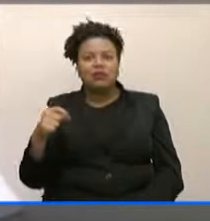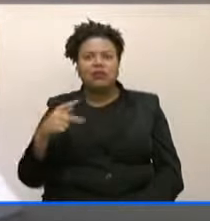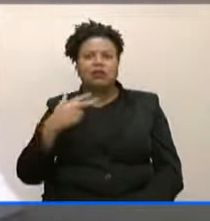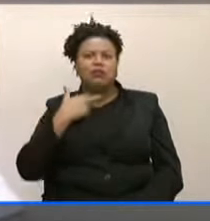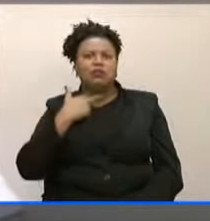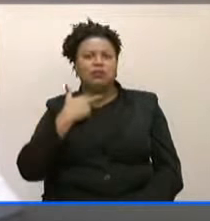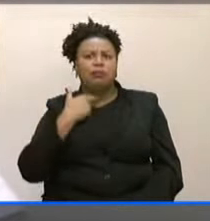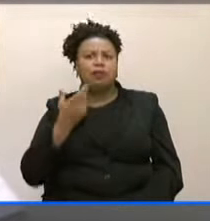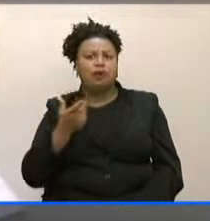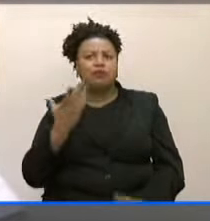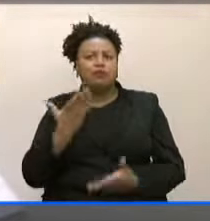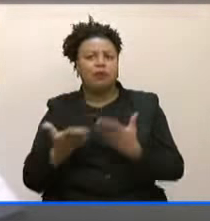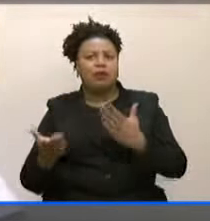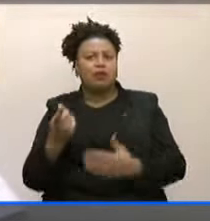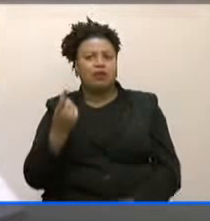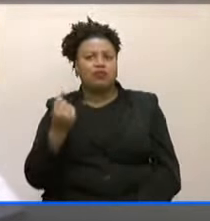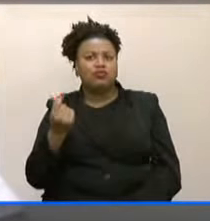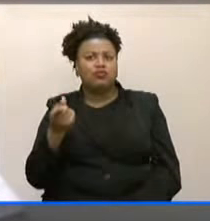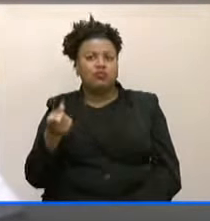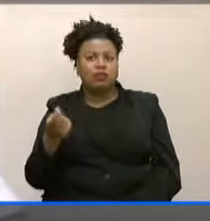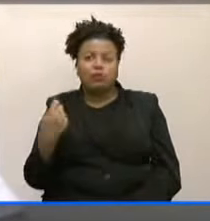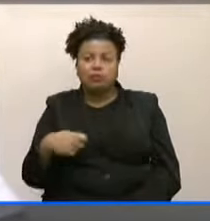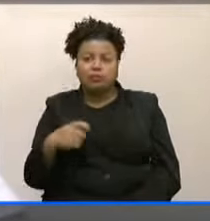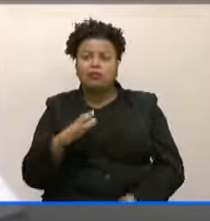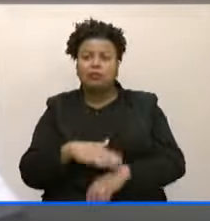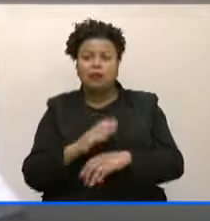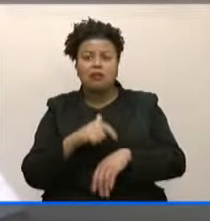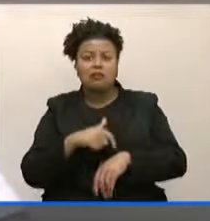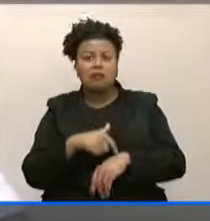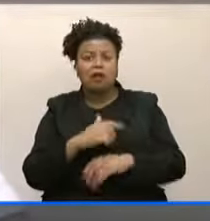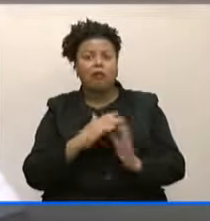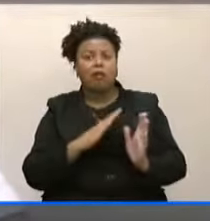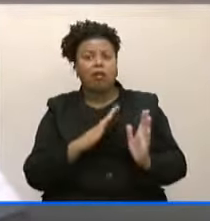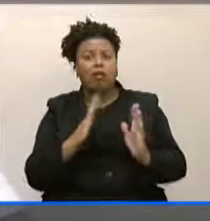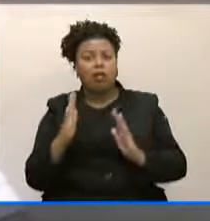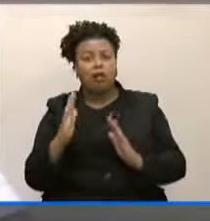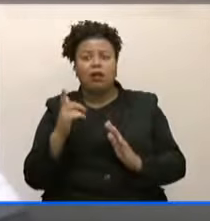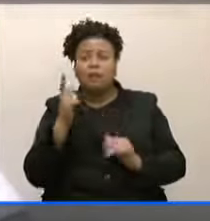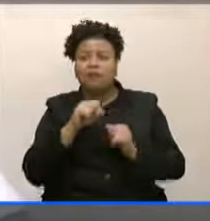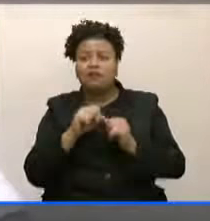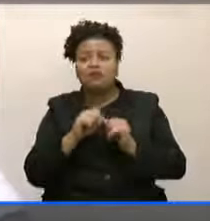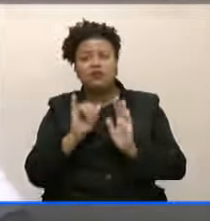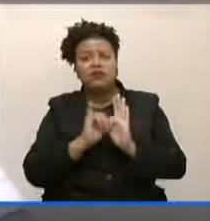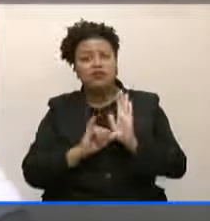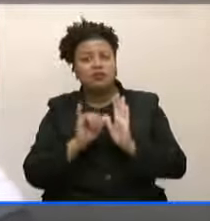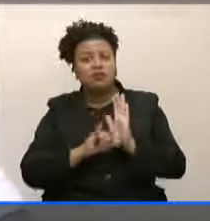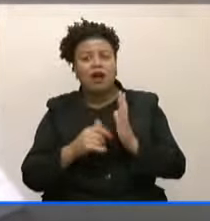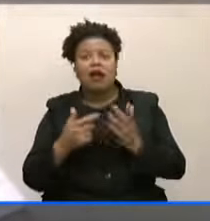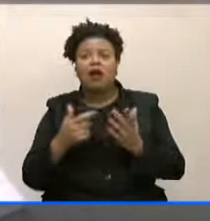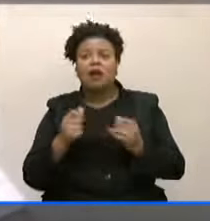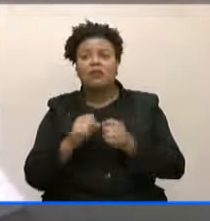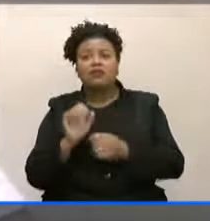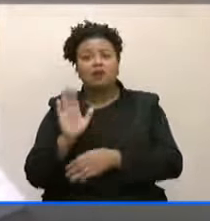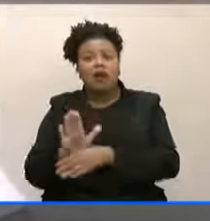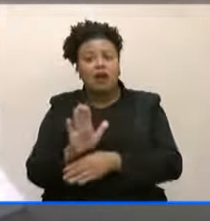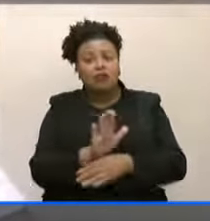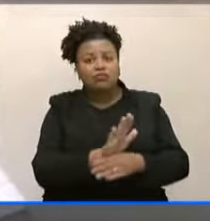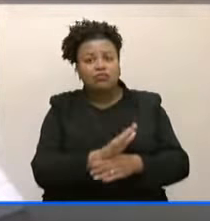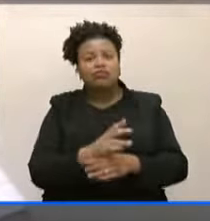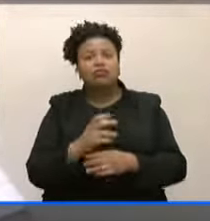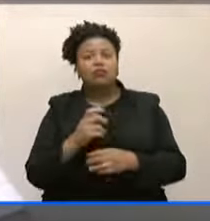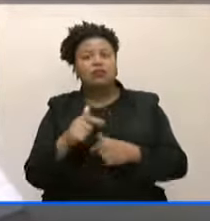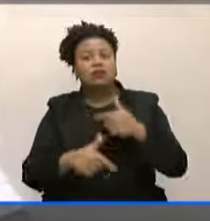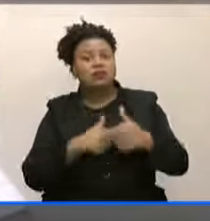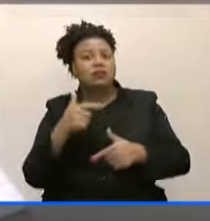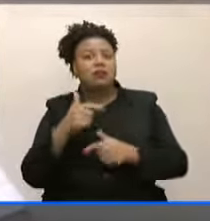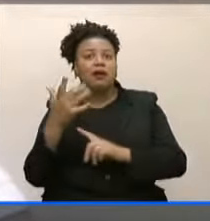pode deixar que isso retorne, né? Eu acho que tem que haver mais tempo hábil para editais, para essas ajudas, esses obreiros da